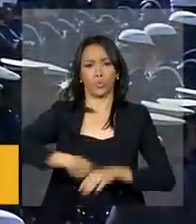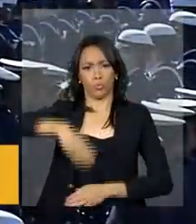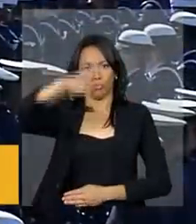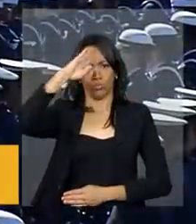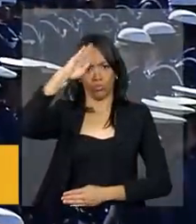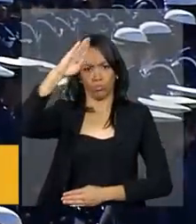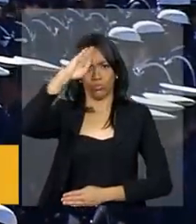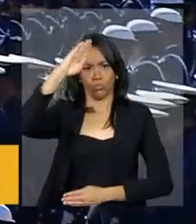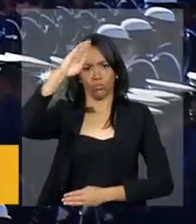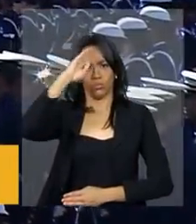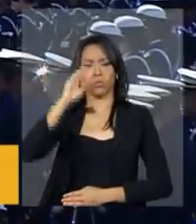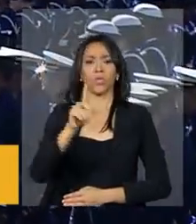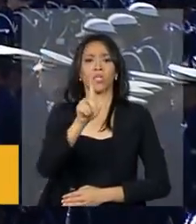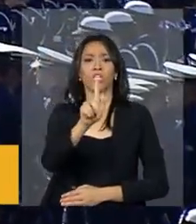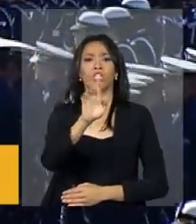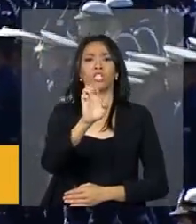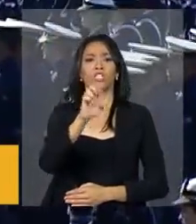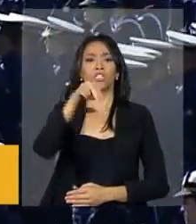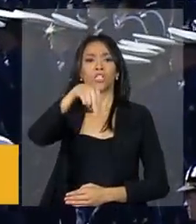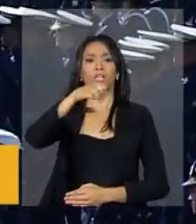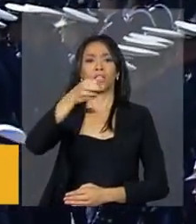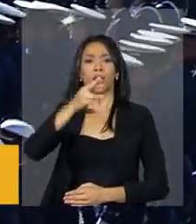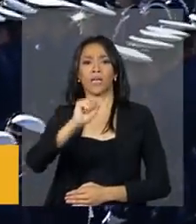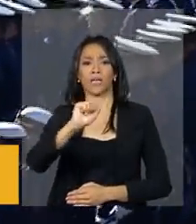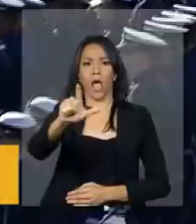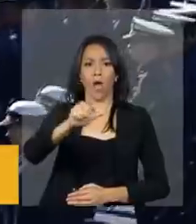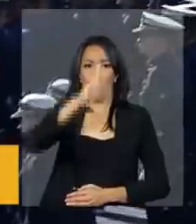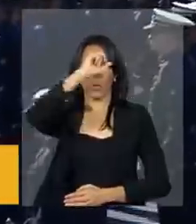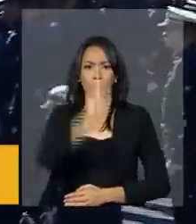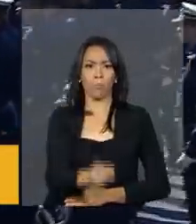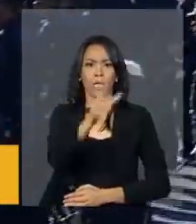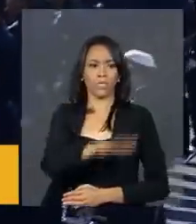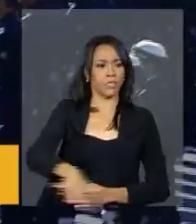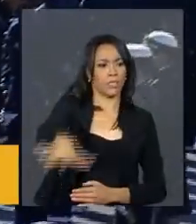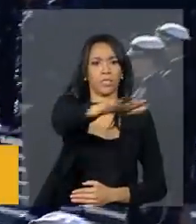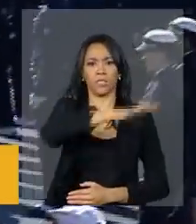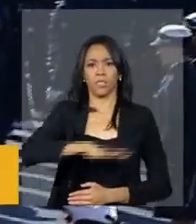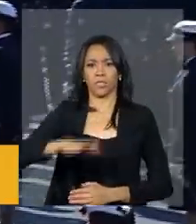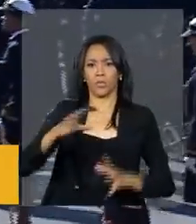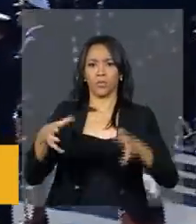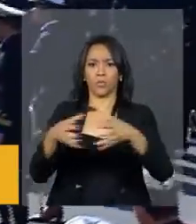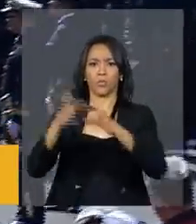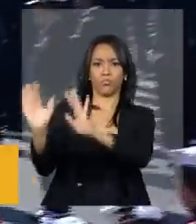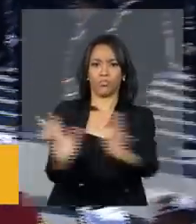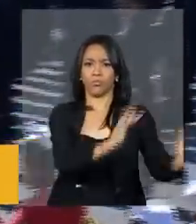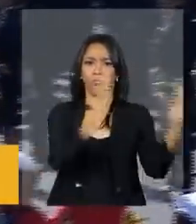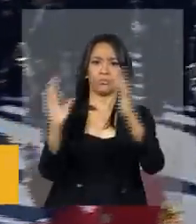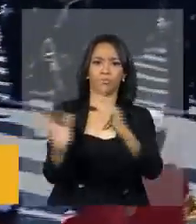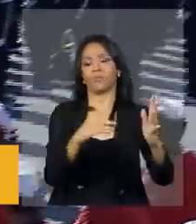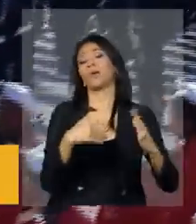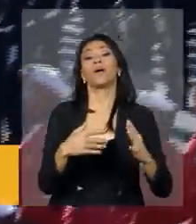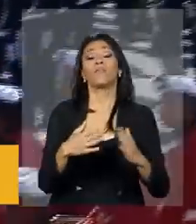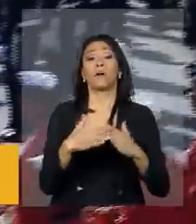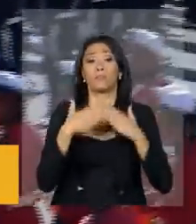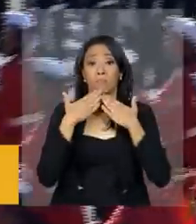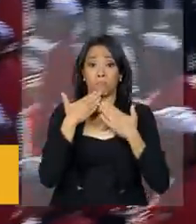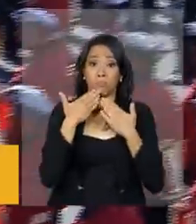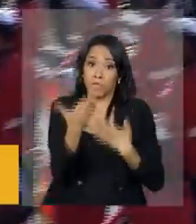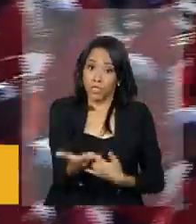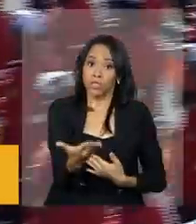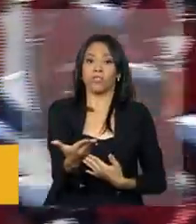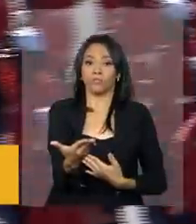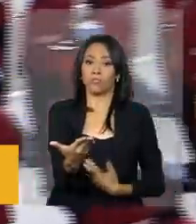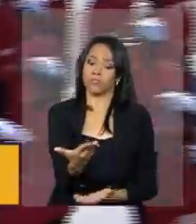que é o comandante de todo o desfile, comandante militar do Planalto, ele vai solicitar permissão ao presidente